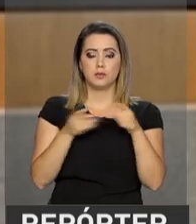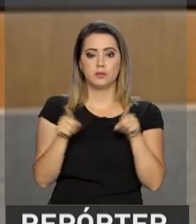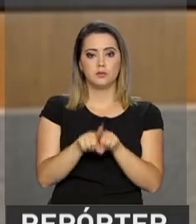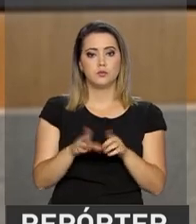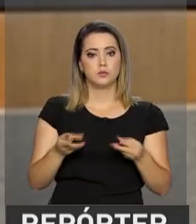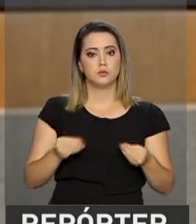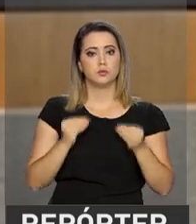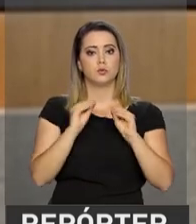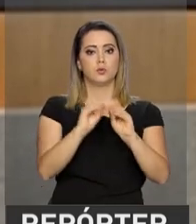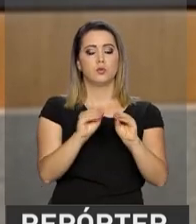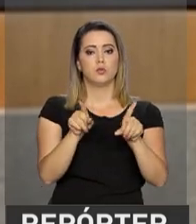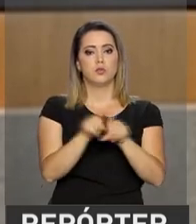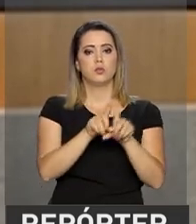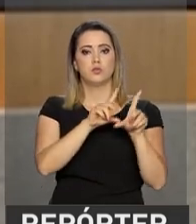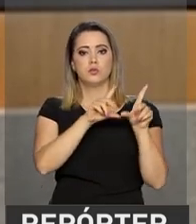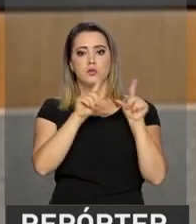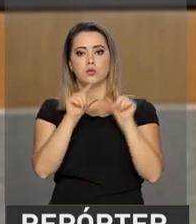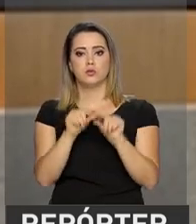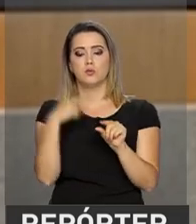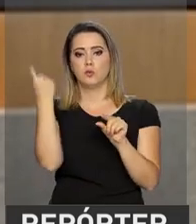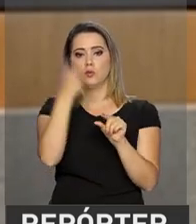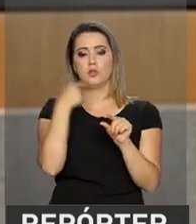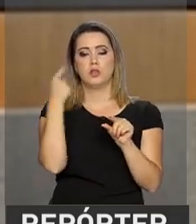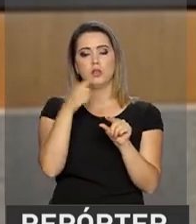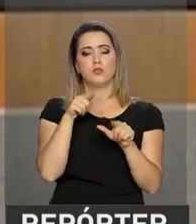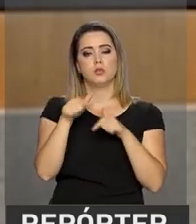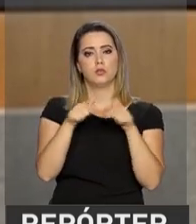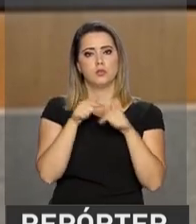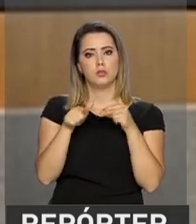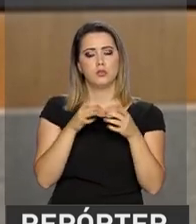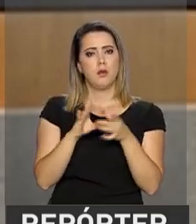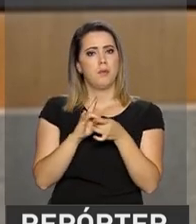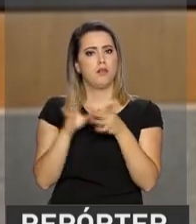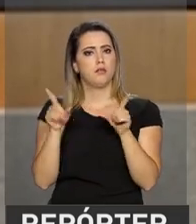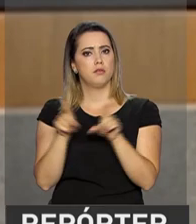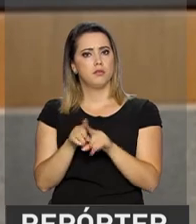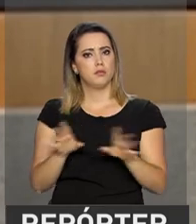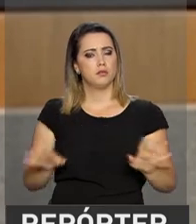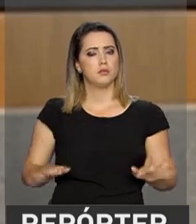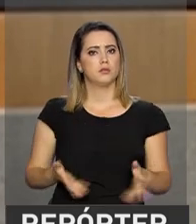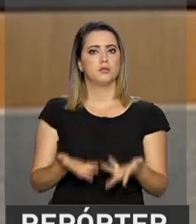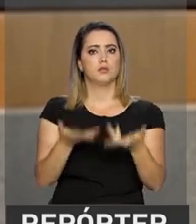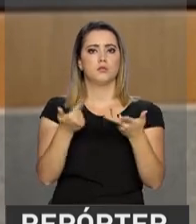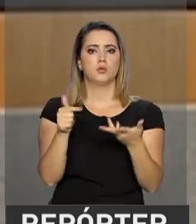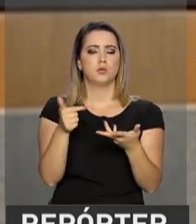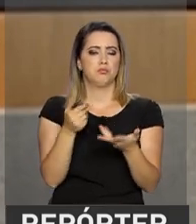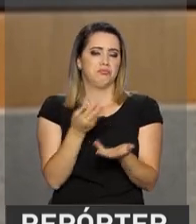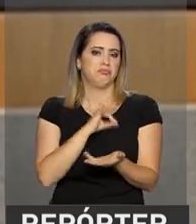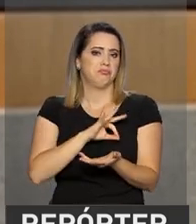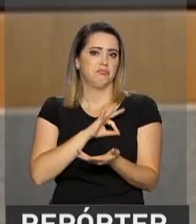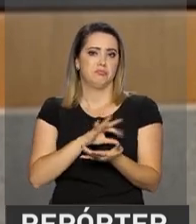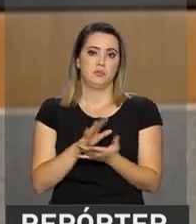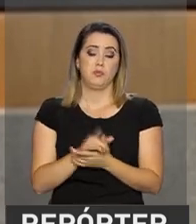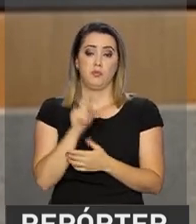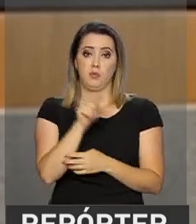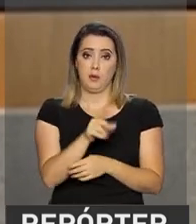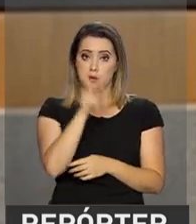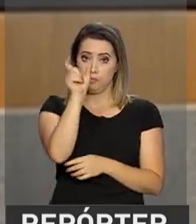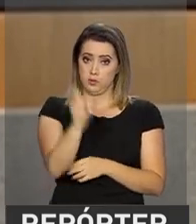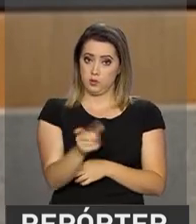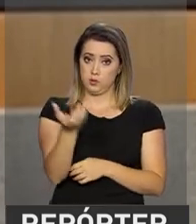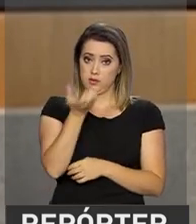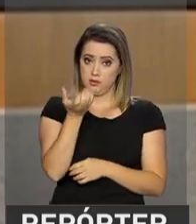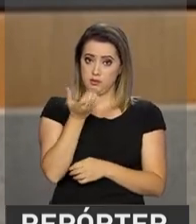instituiu também a redução da jornada de trabalho ea licença incentivada sem remuneração aqueles que